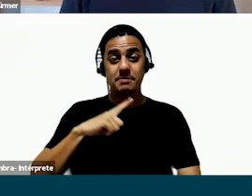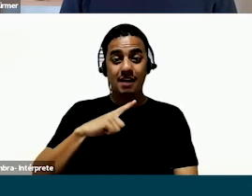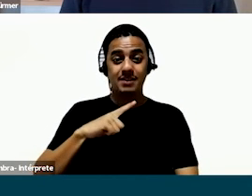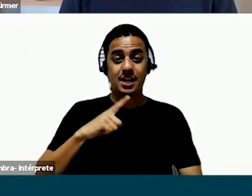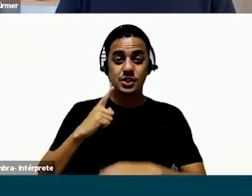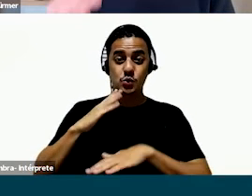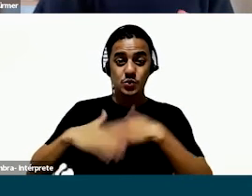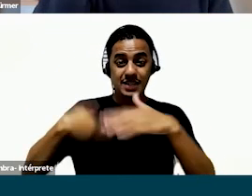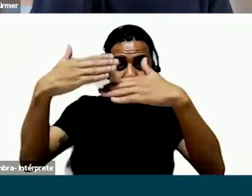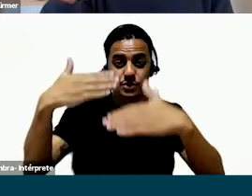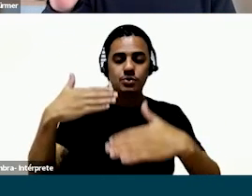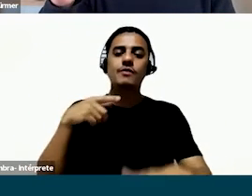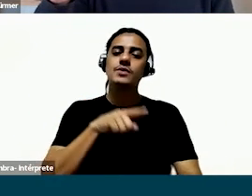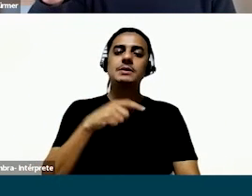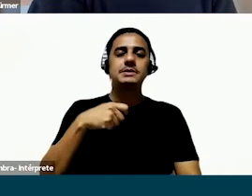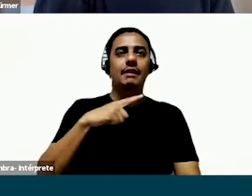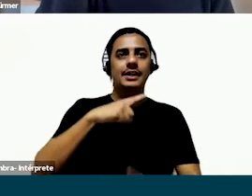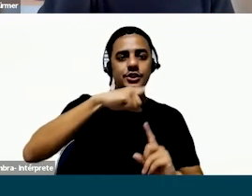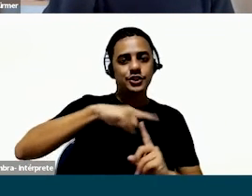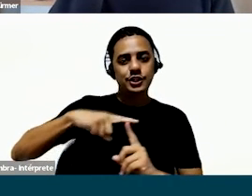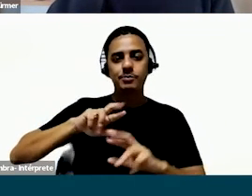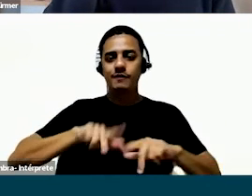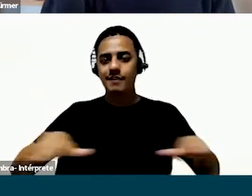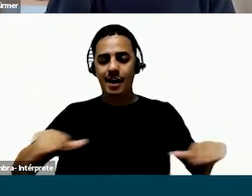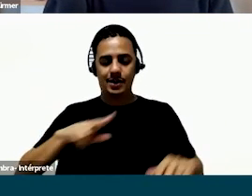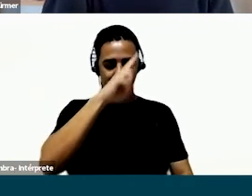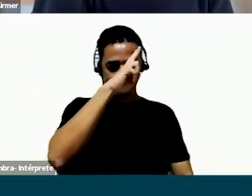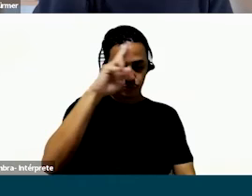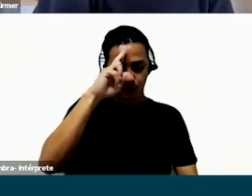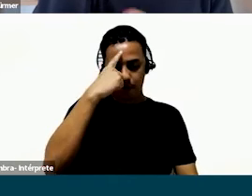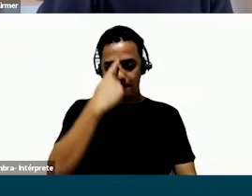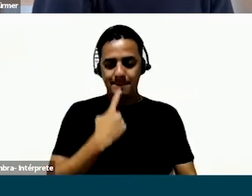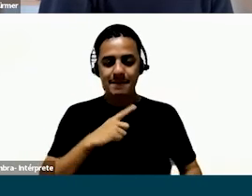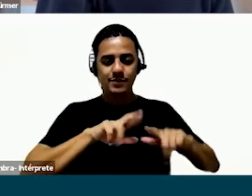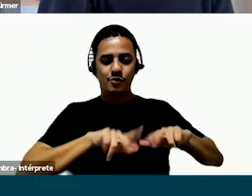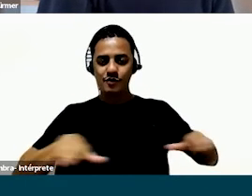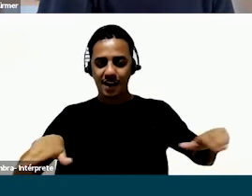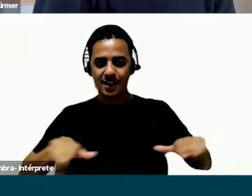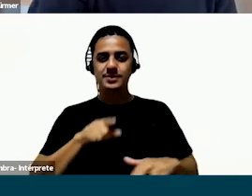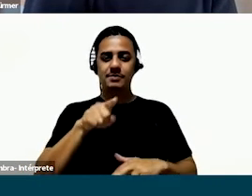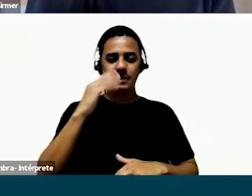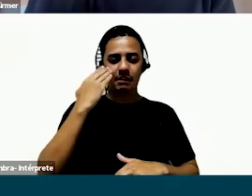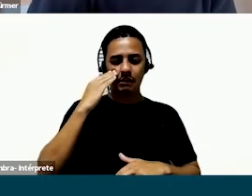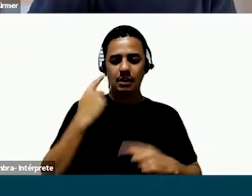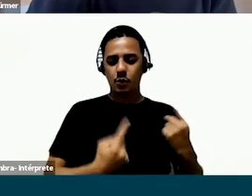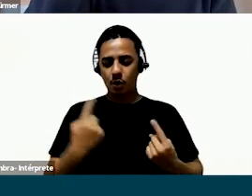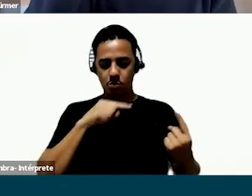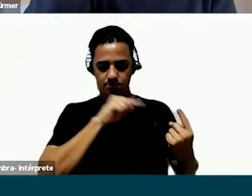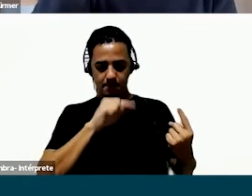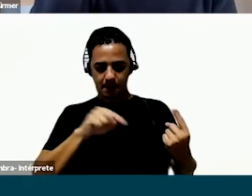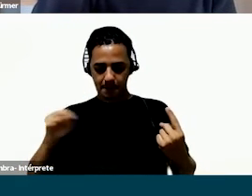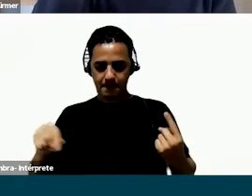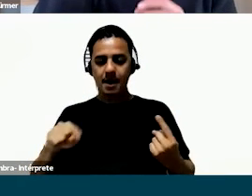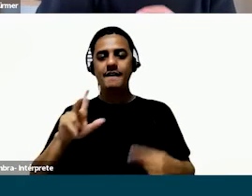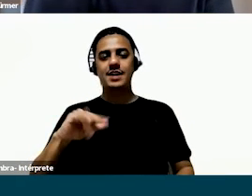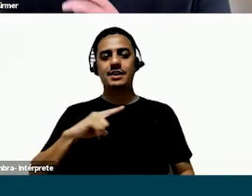heavy user, talvez você tenha que ter diferentes cohorts baseados em entradas diferentes ou perfis diferentes do seu usuário, e aí você vai entender qual